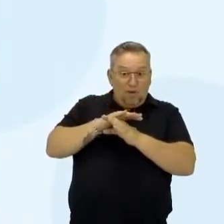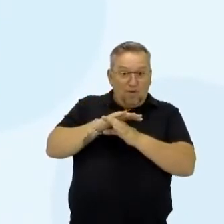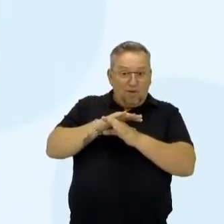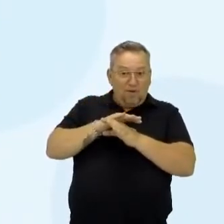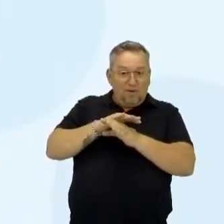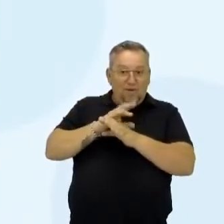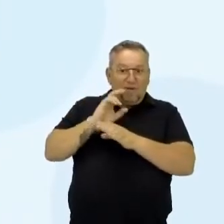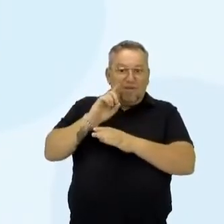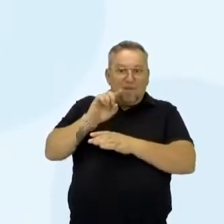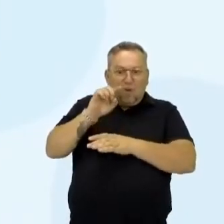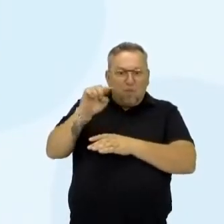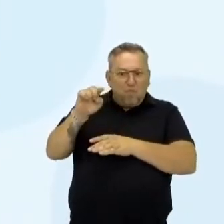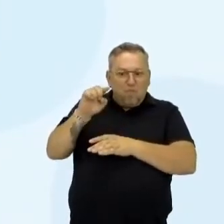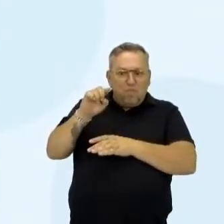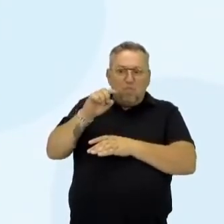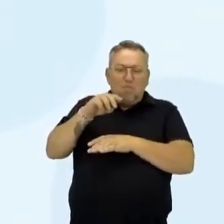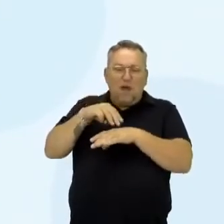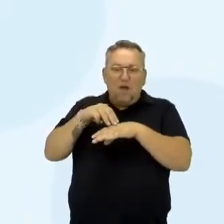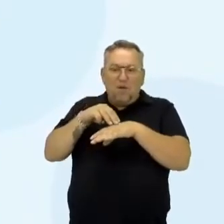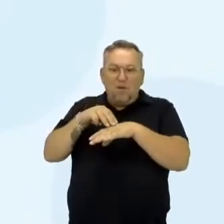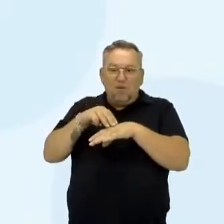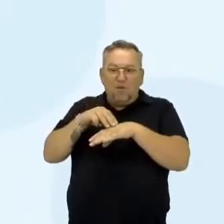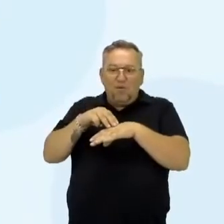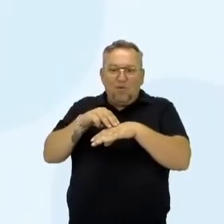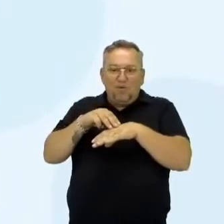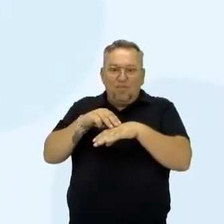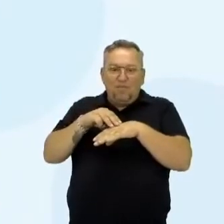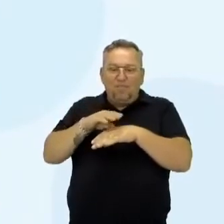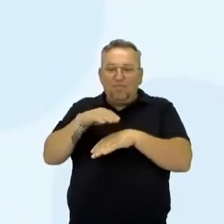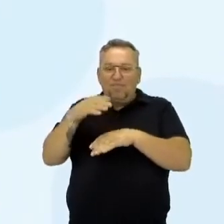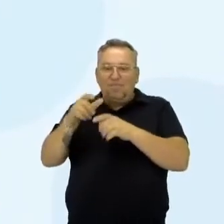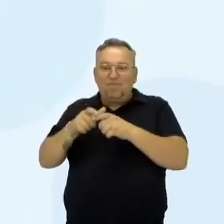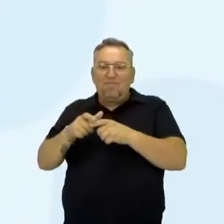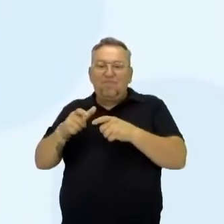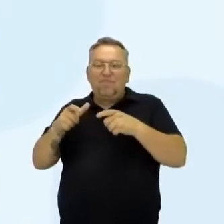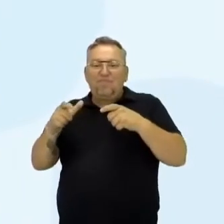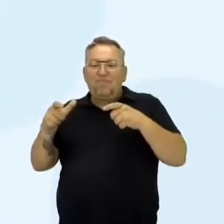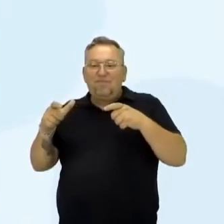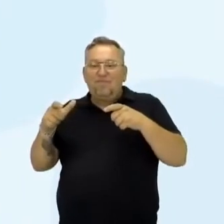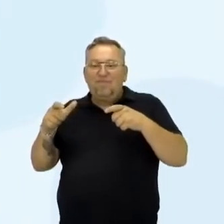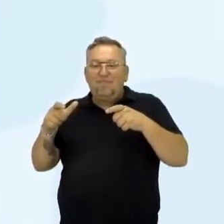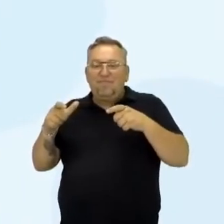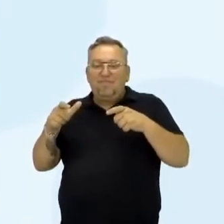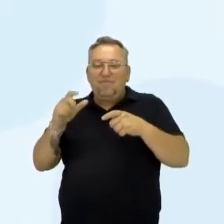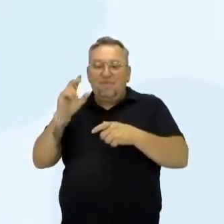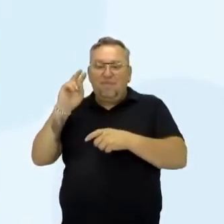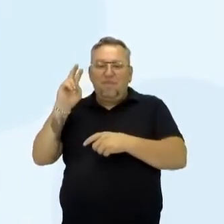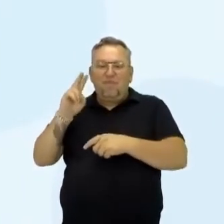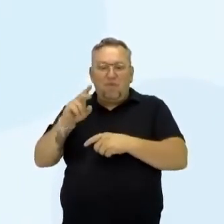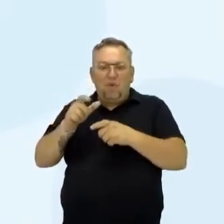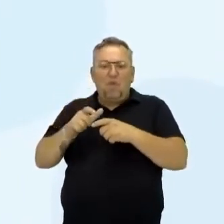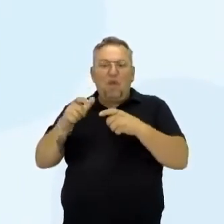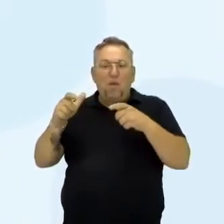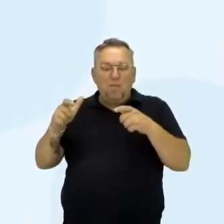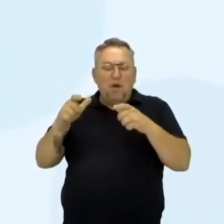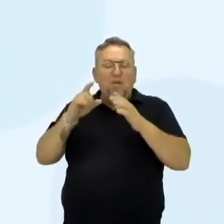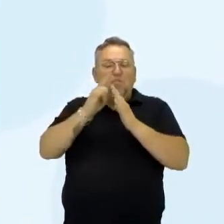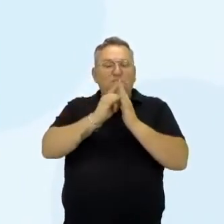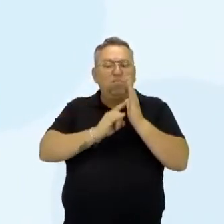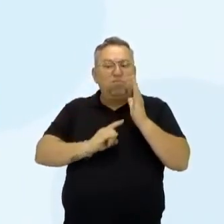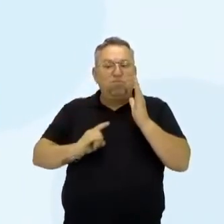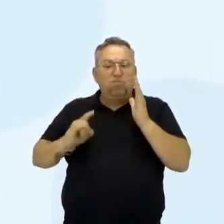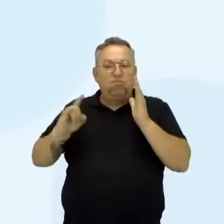vendo um ponto marrom ali que é Palmares. E do ladinho, aumentado. Então, olha o tamanho desse quilombo.